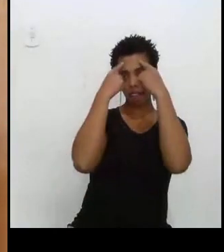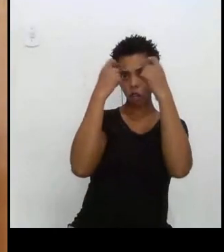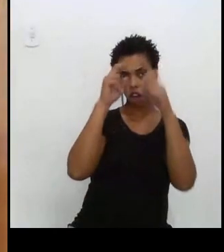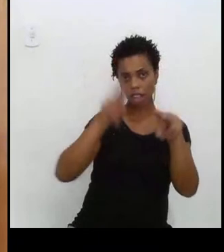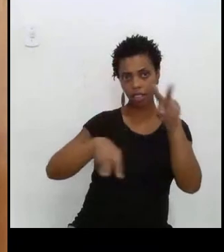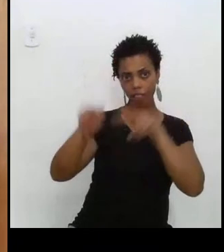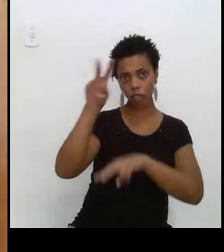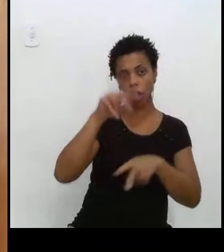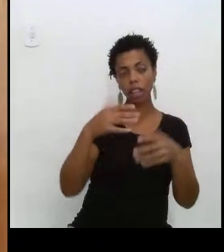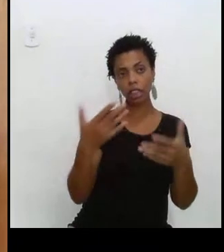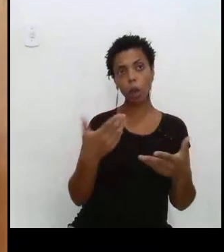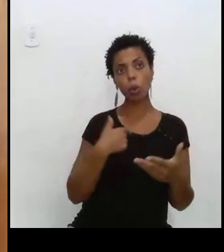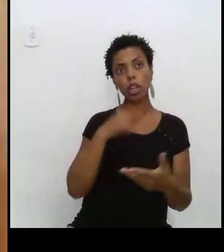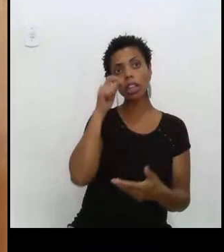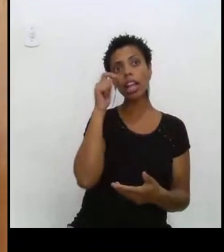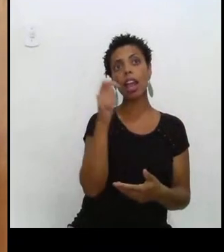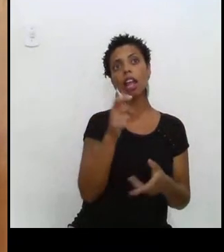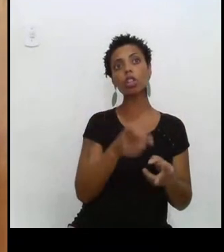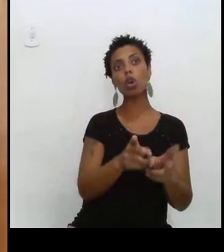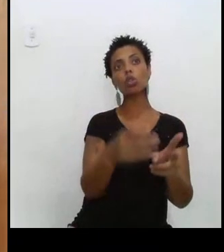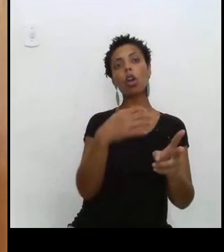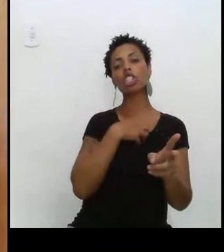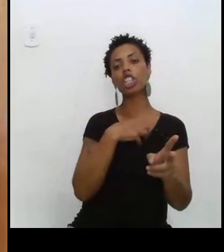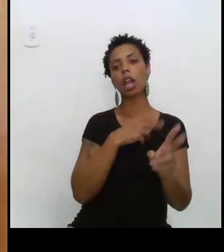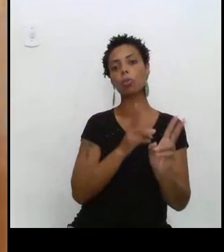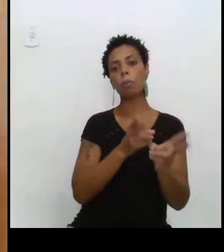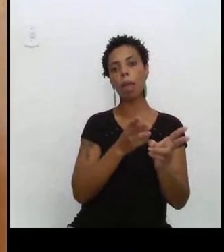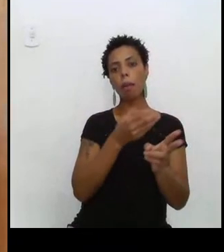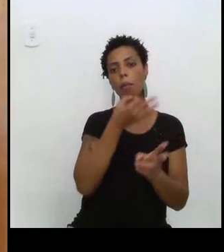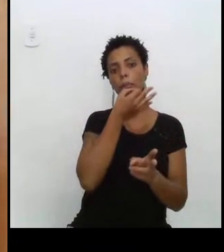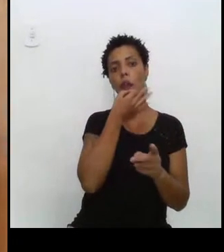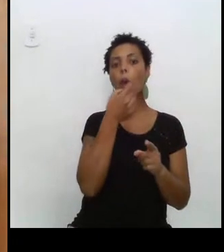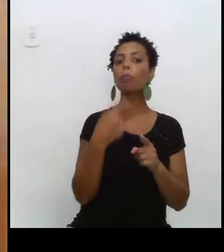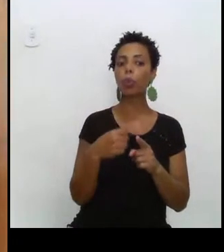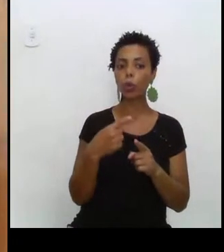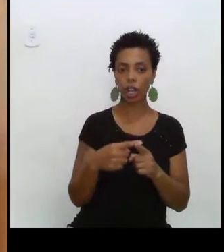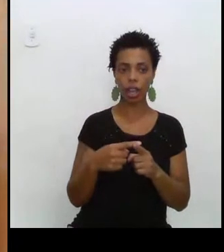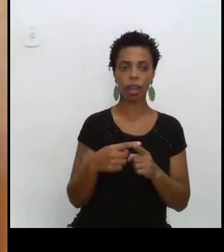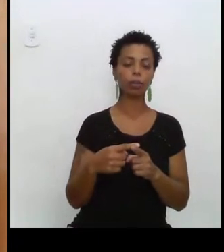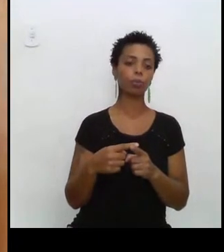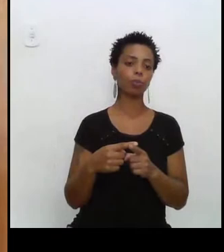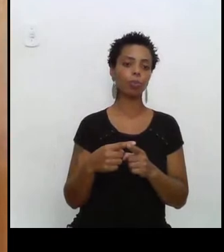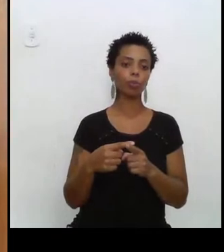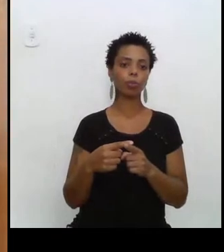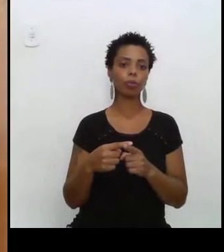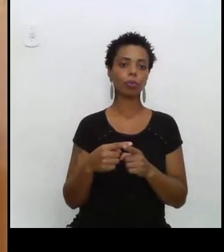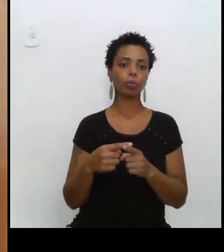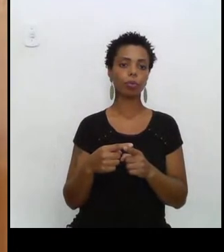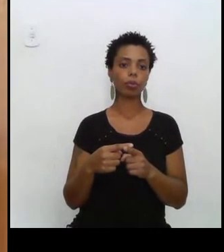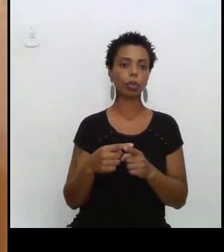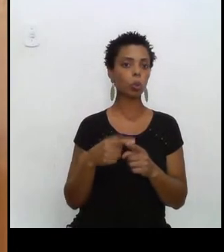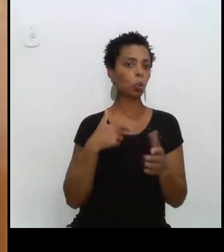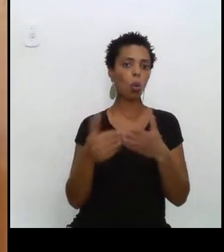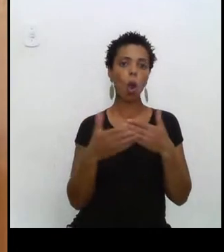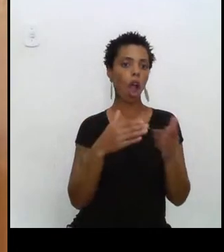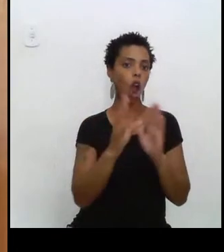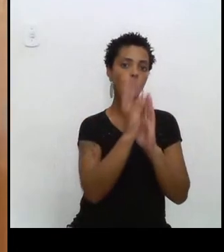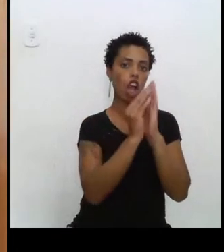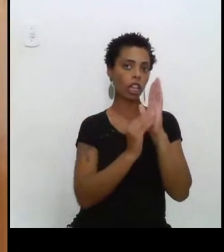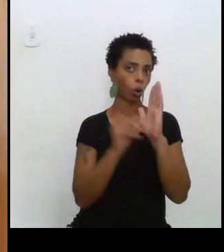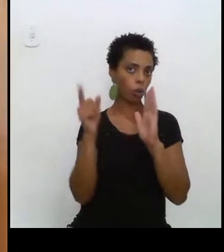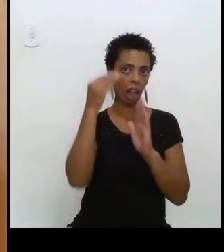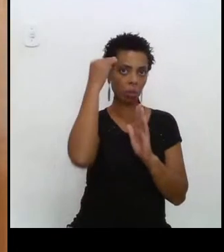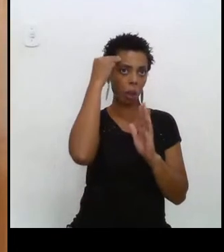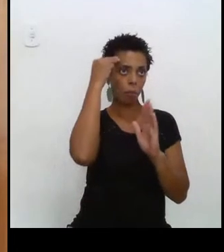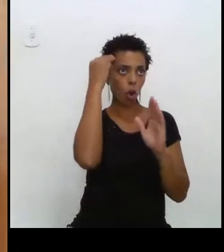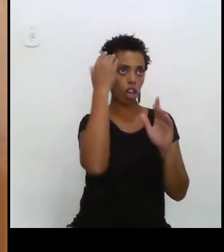independente da manter melhor dele quando tem alguém me molhar Não é terra e olha